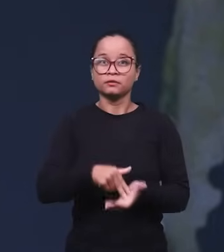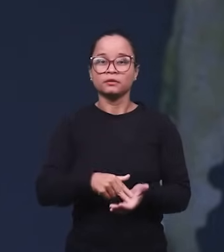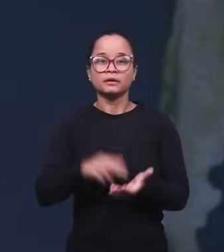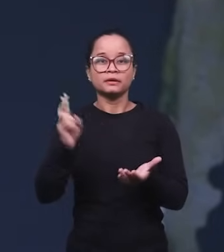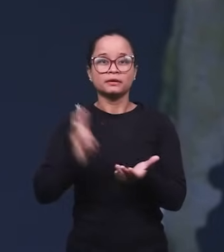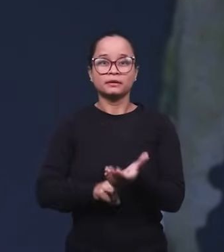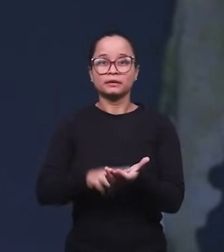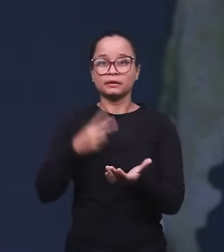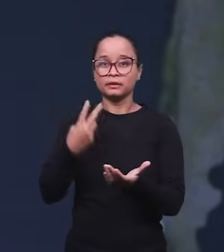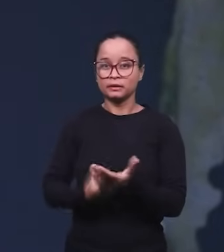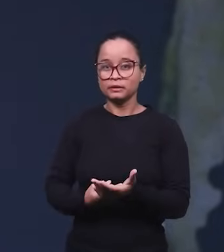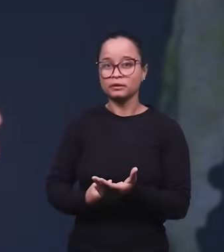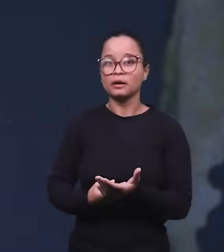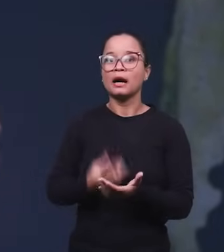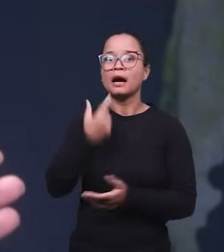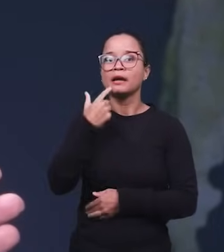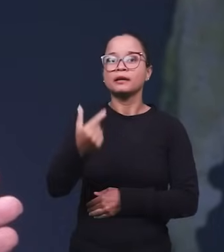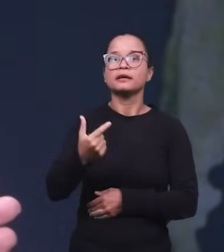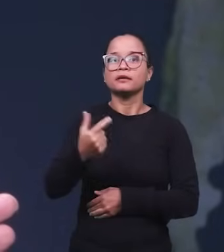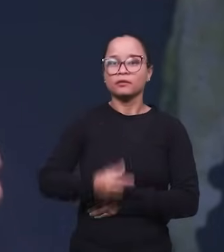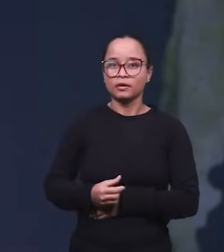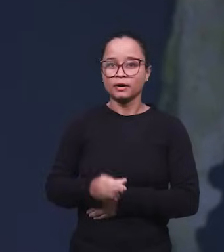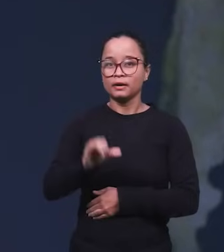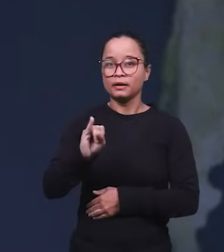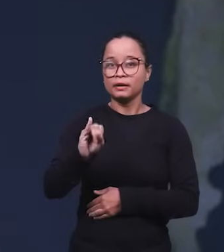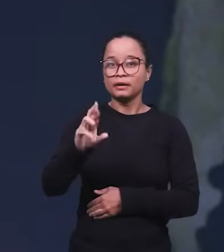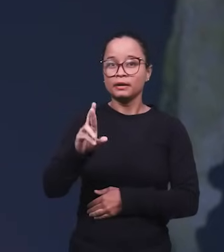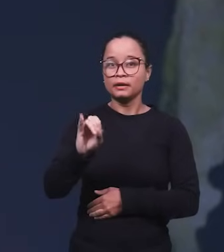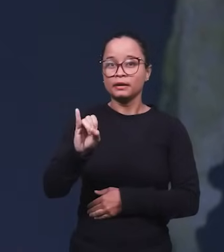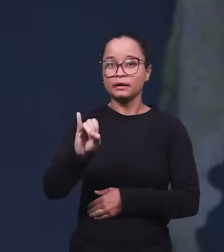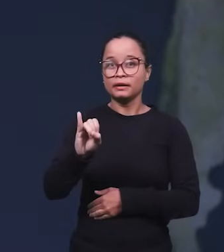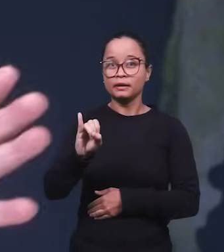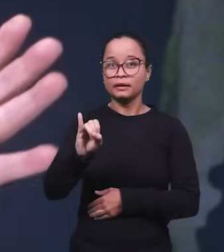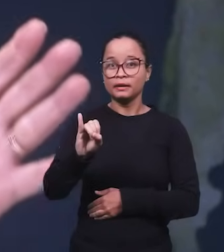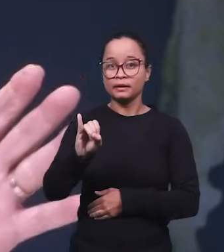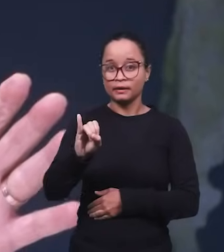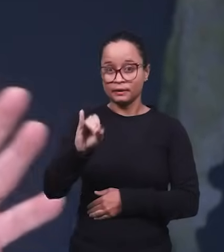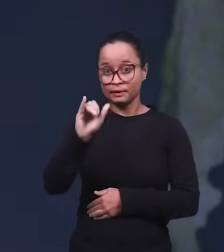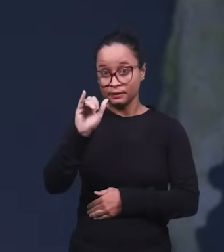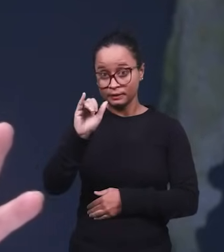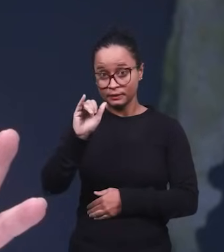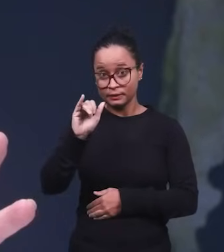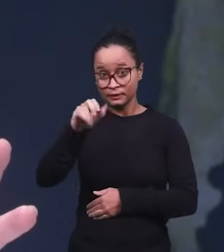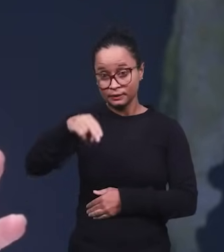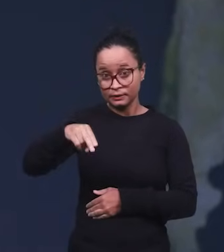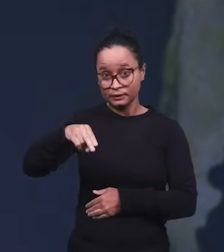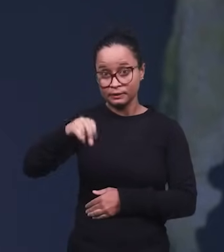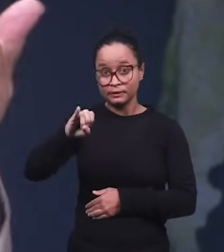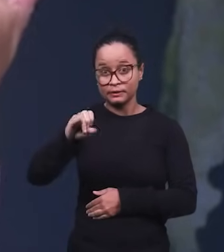local traduzindo para a língua iraniana, ali naquele mesmo culto, naquele mesmo seminário.